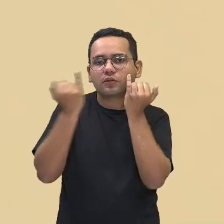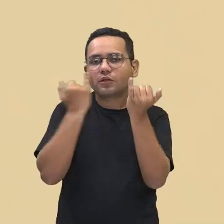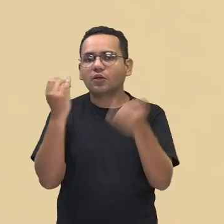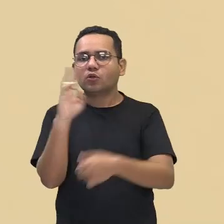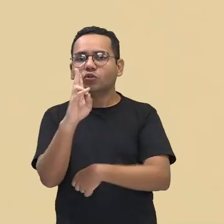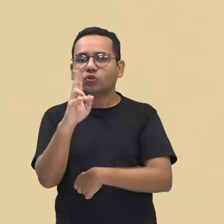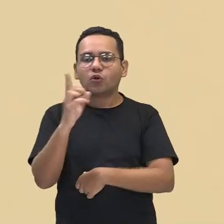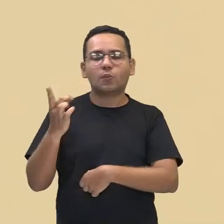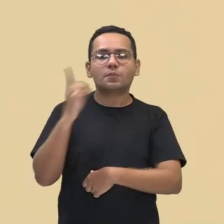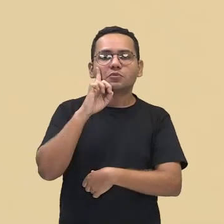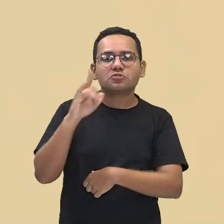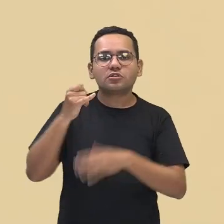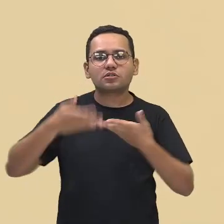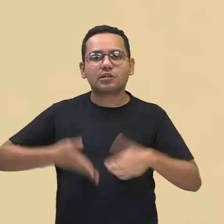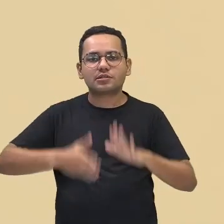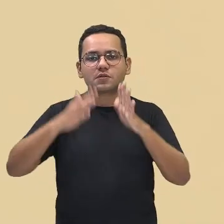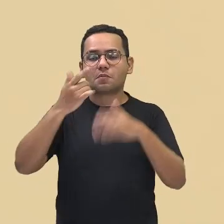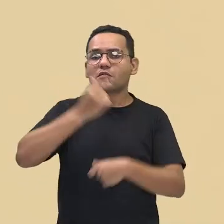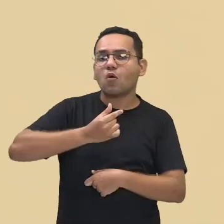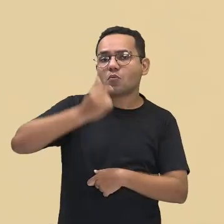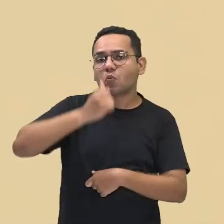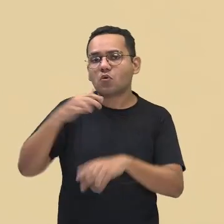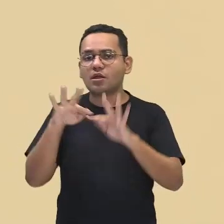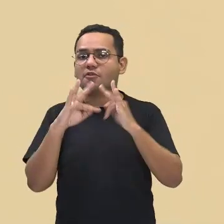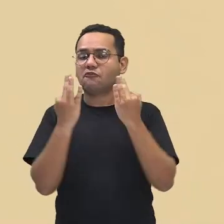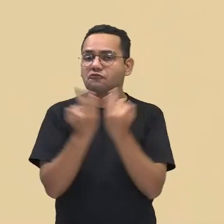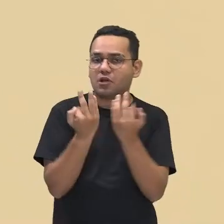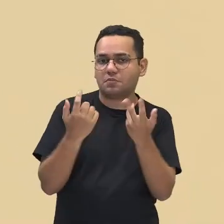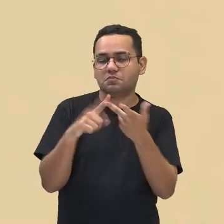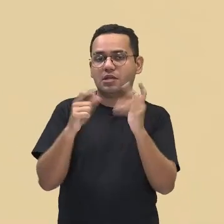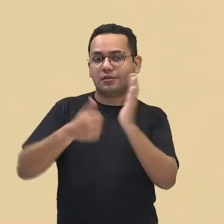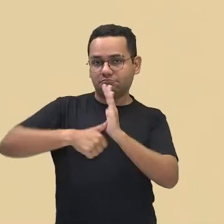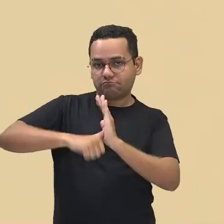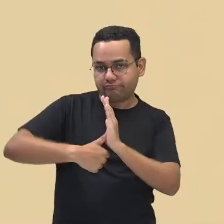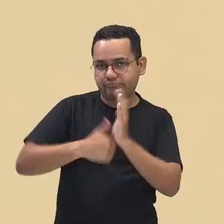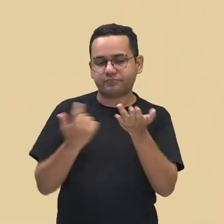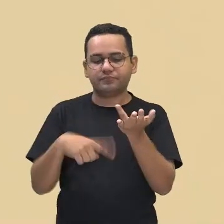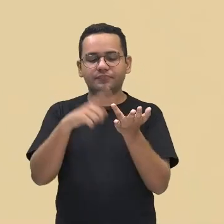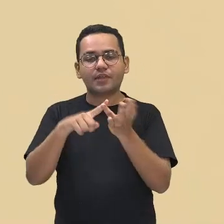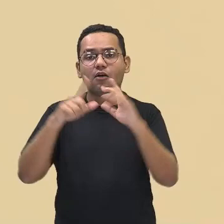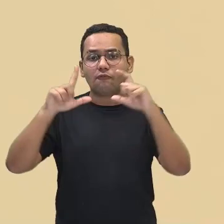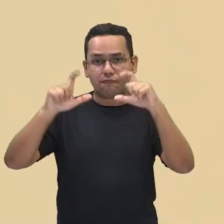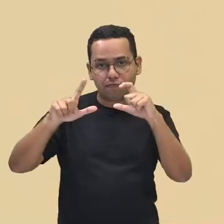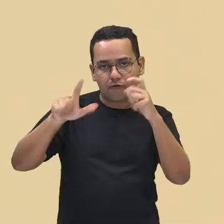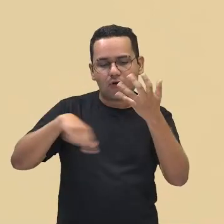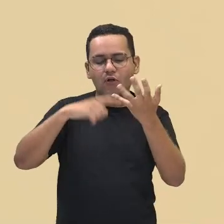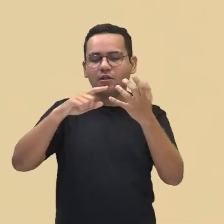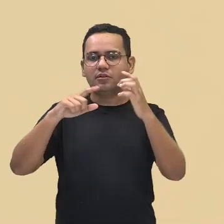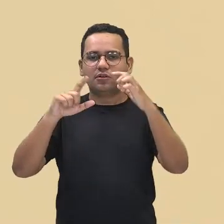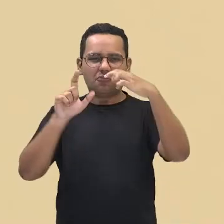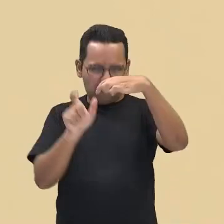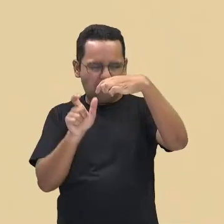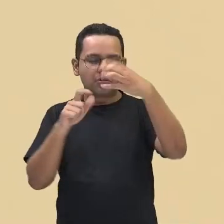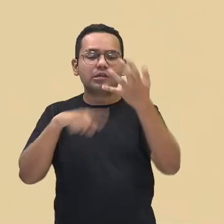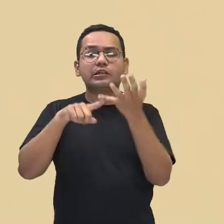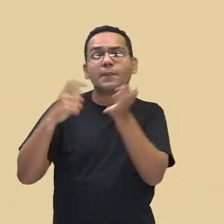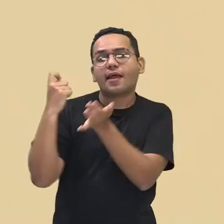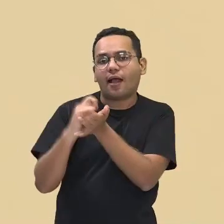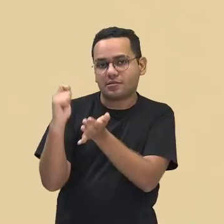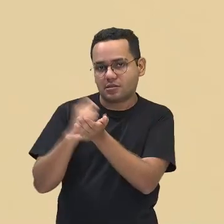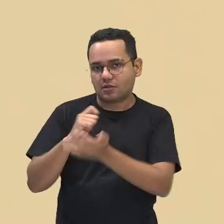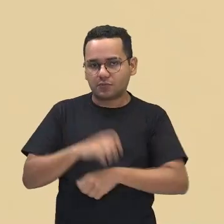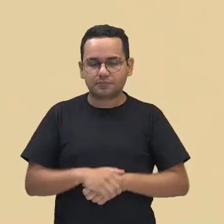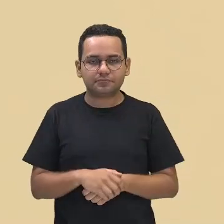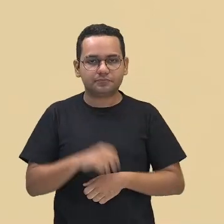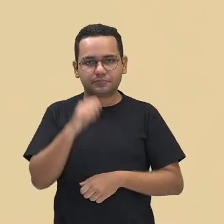de nascimento, sexo, filiação, impressão digital, foto e assinatura, que vão lhe